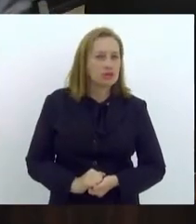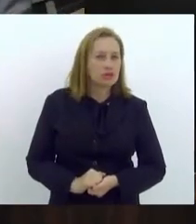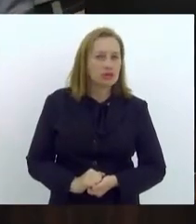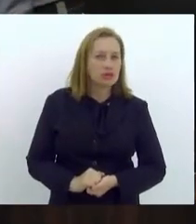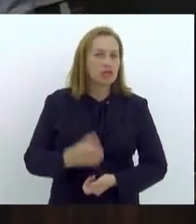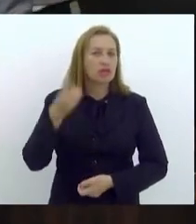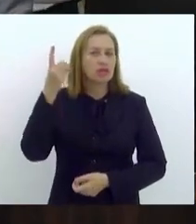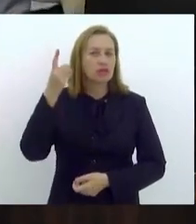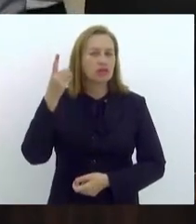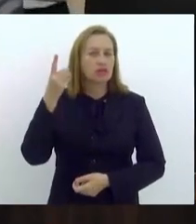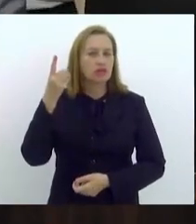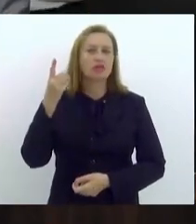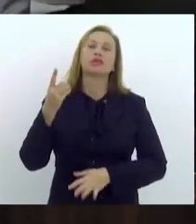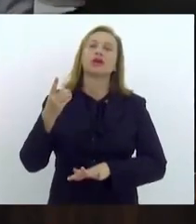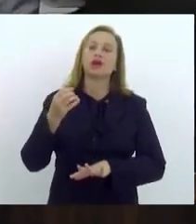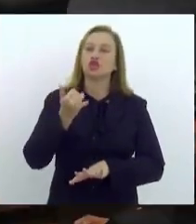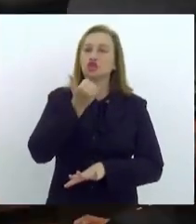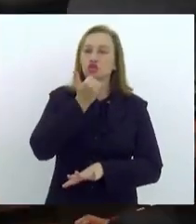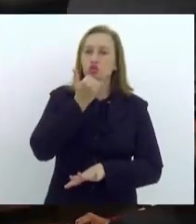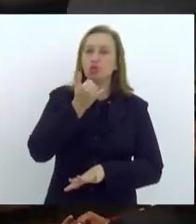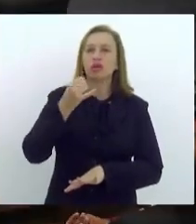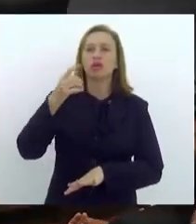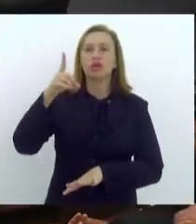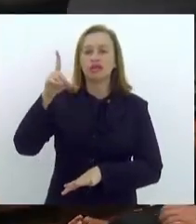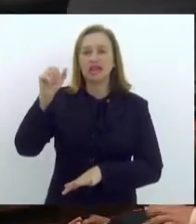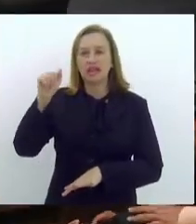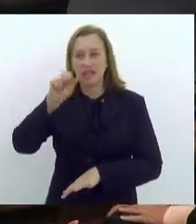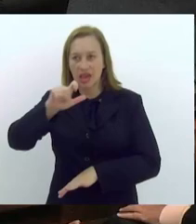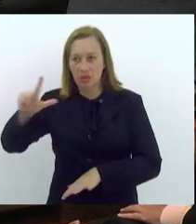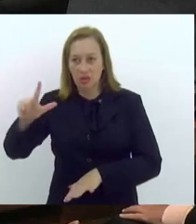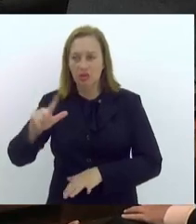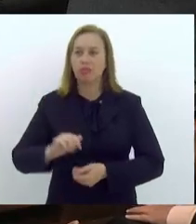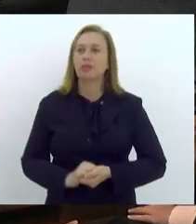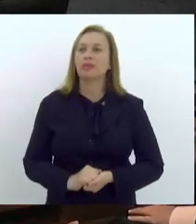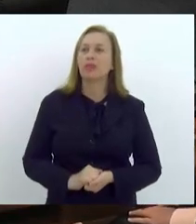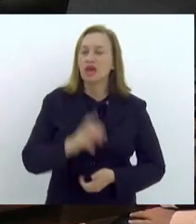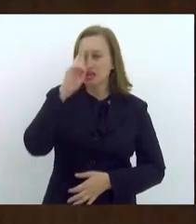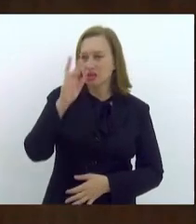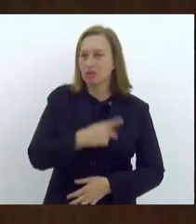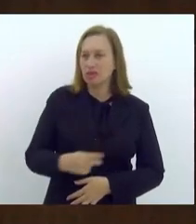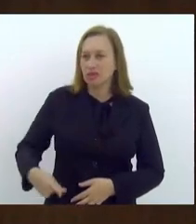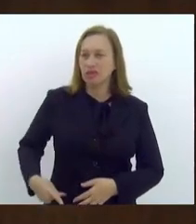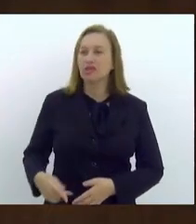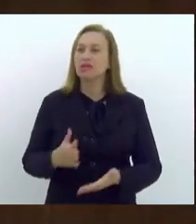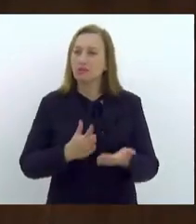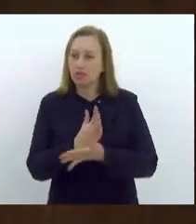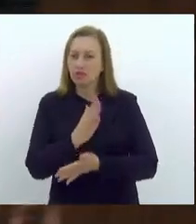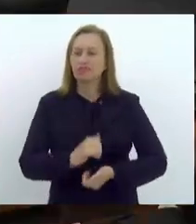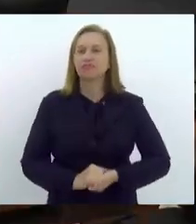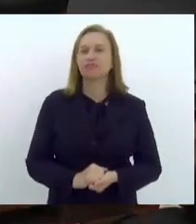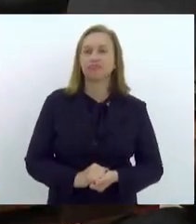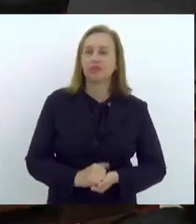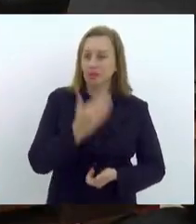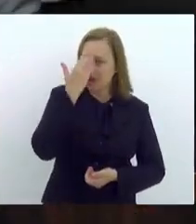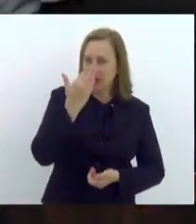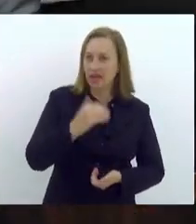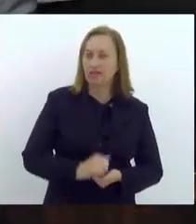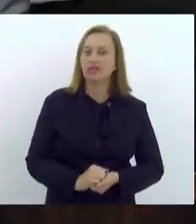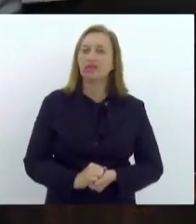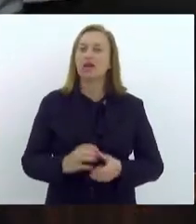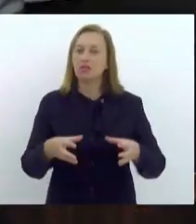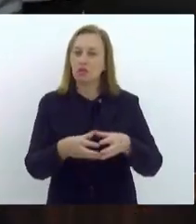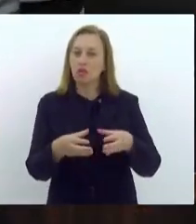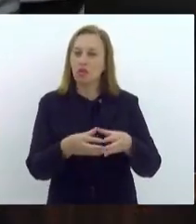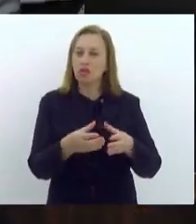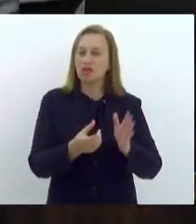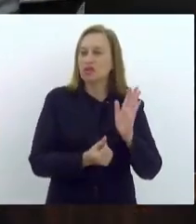Deputado... Ah, está aqui, está aqui. Desculpa, Daniel. Senhor presidente, favorável. Muito obrigado. Para emitir parecer pela Comissão